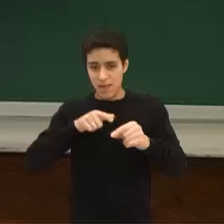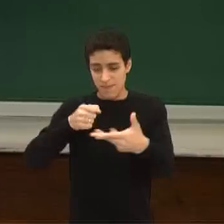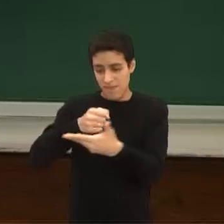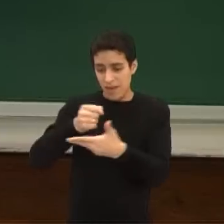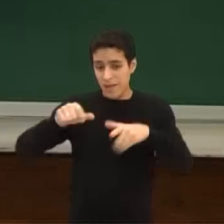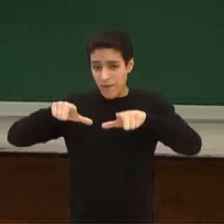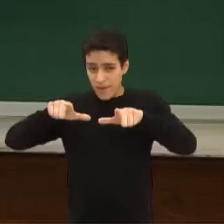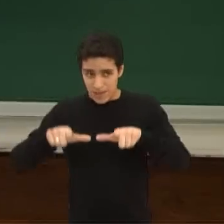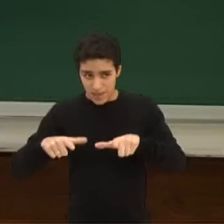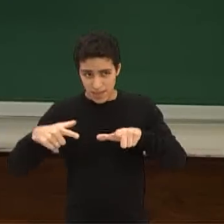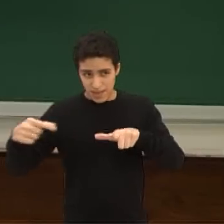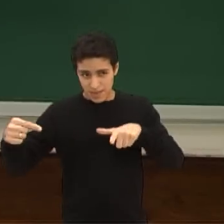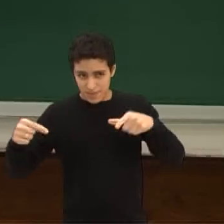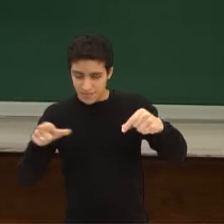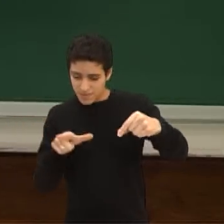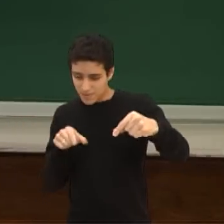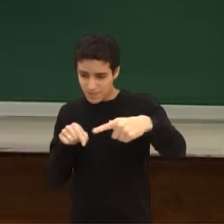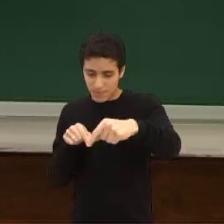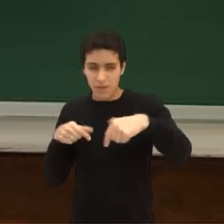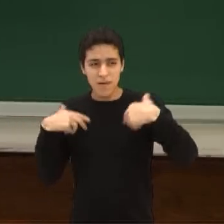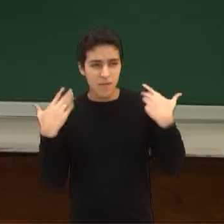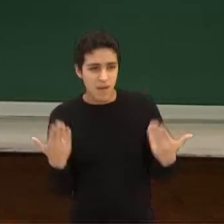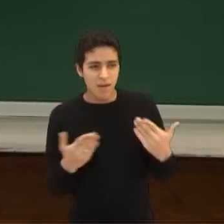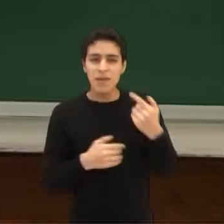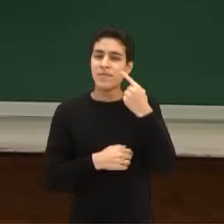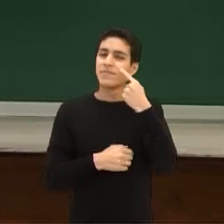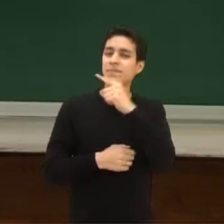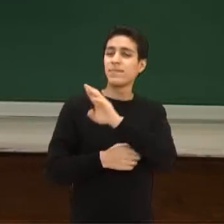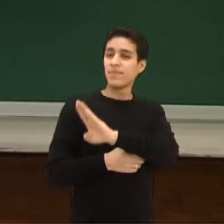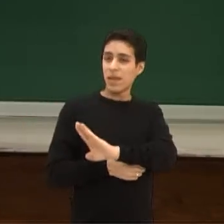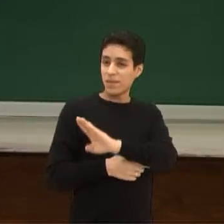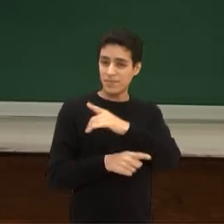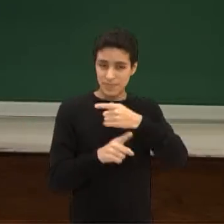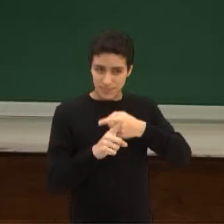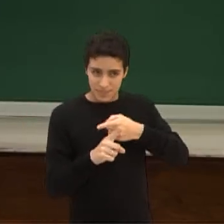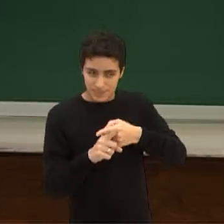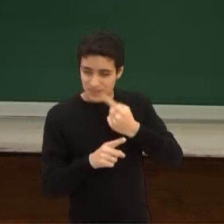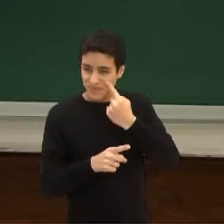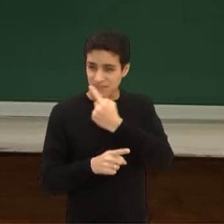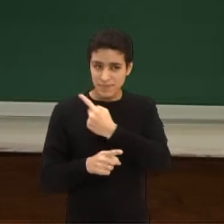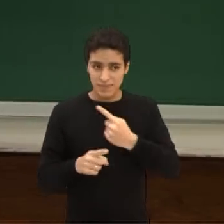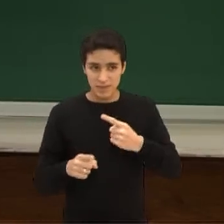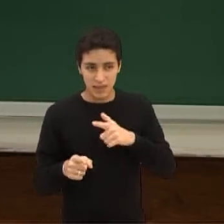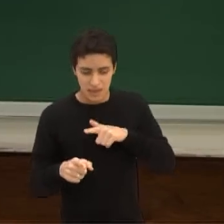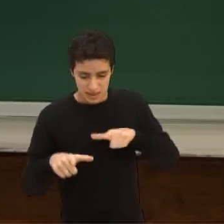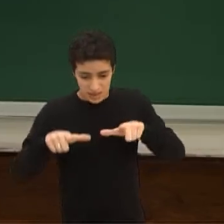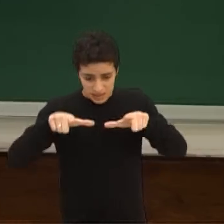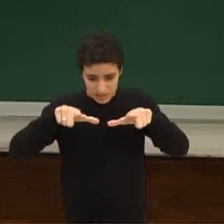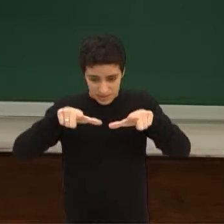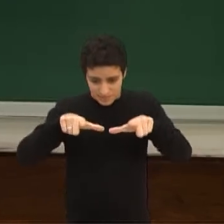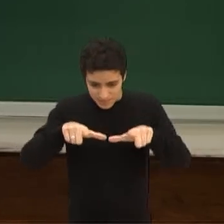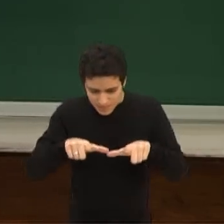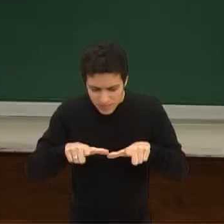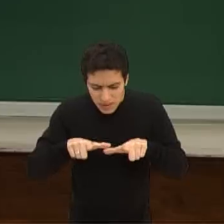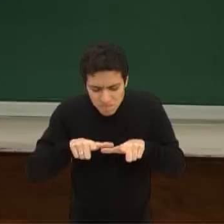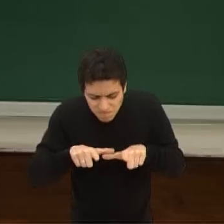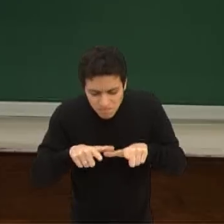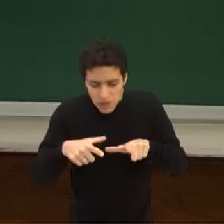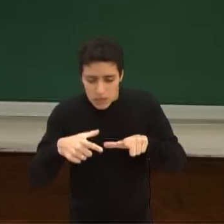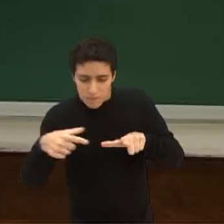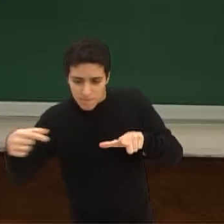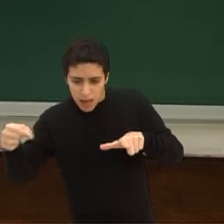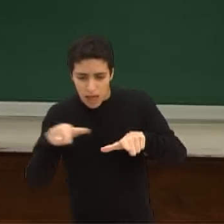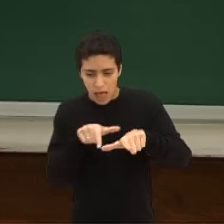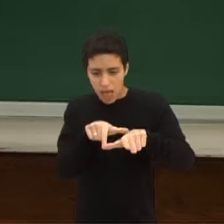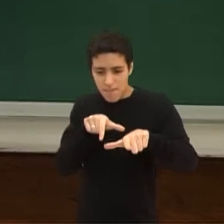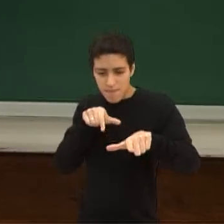lateral? Alternativa B. Por quê? Porque olha aqui, ó, a base com um quadrado, as